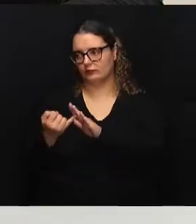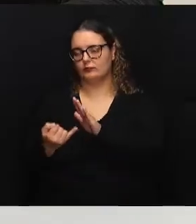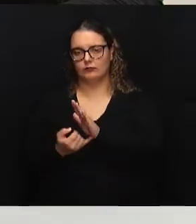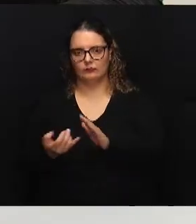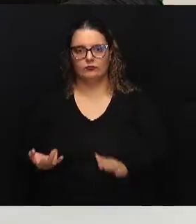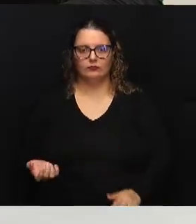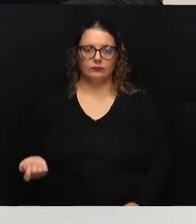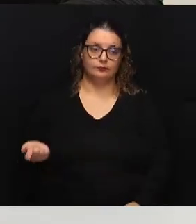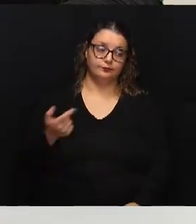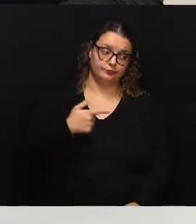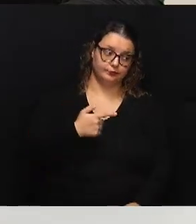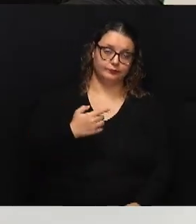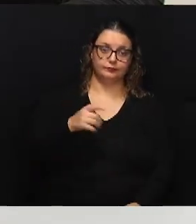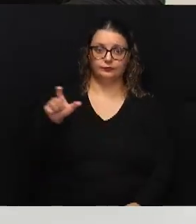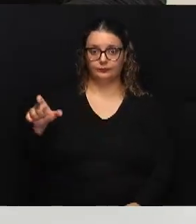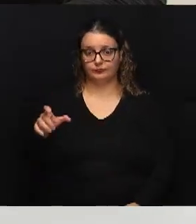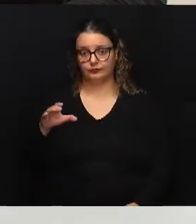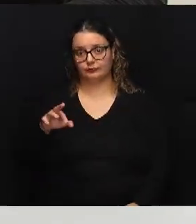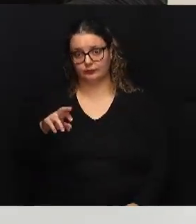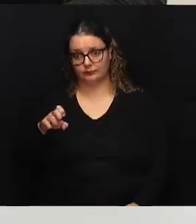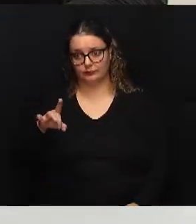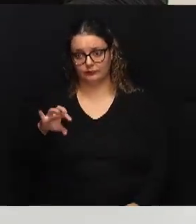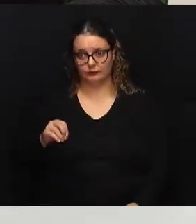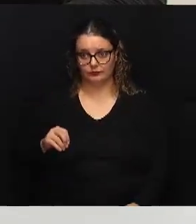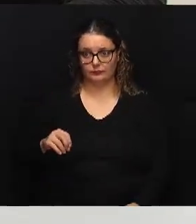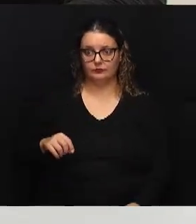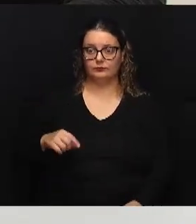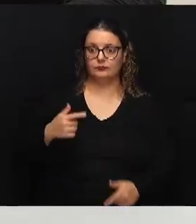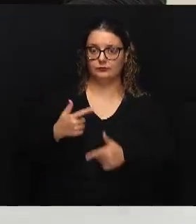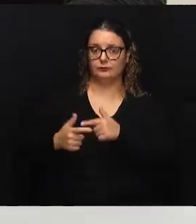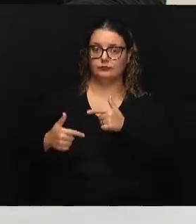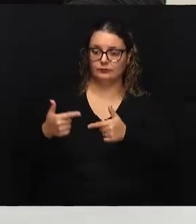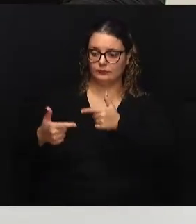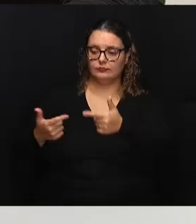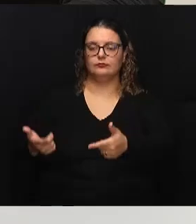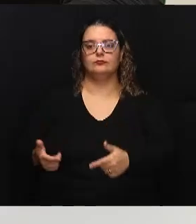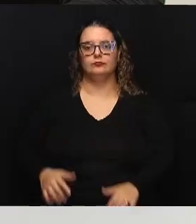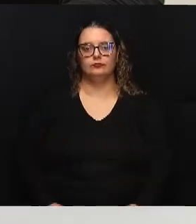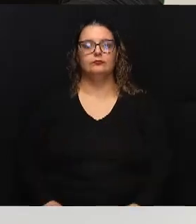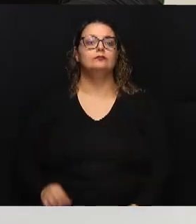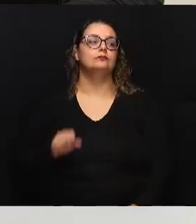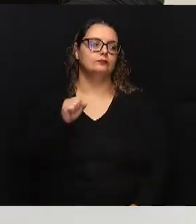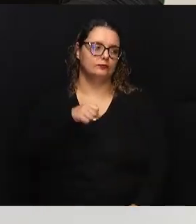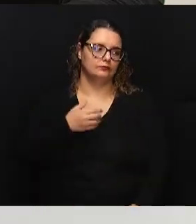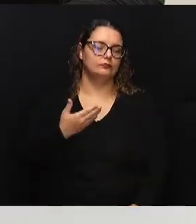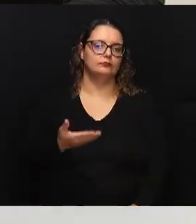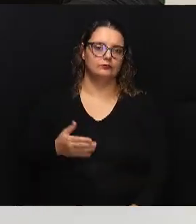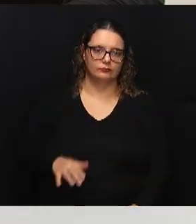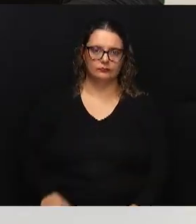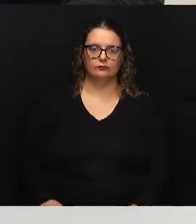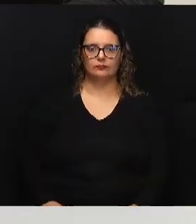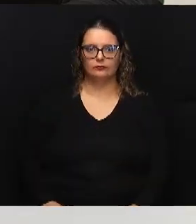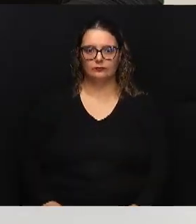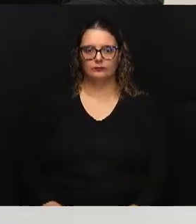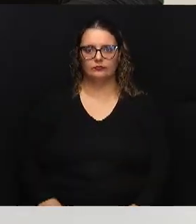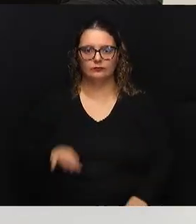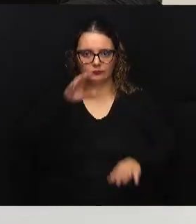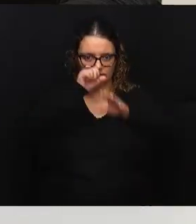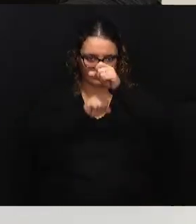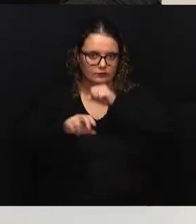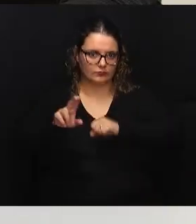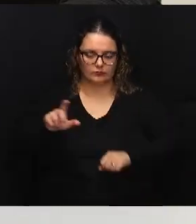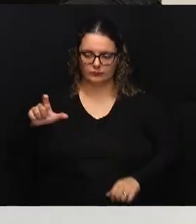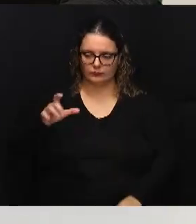instituições do que dever no cartão de crédito. Se você Isso vai se tornando uma bola de neve. Exatamente. Então, aprenda a usar o cartão de